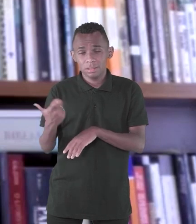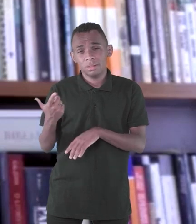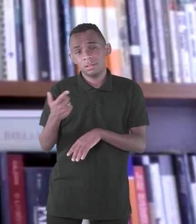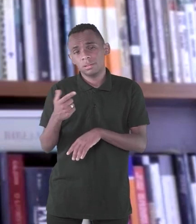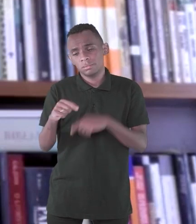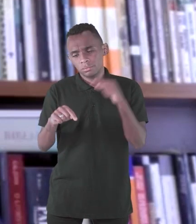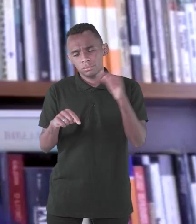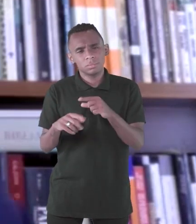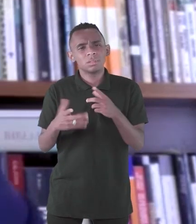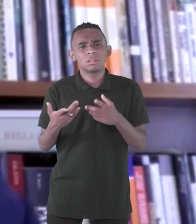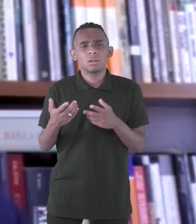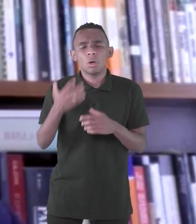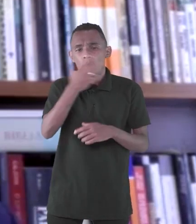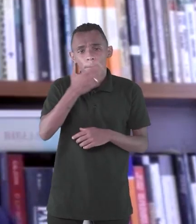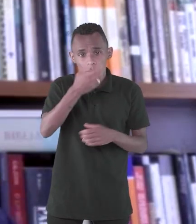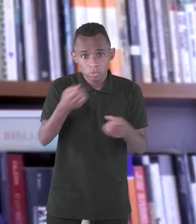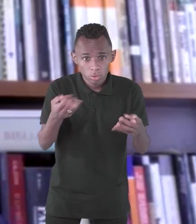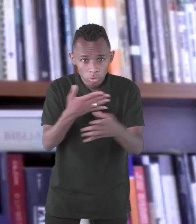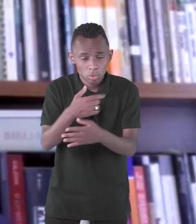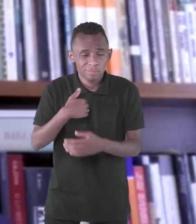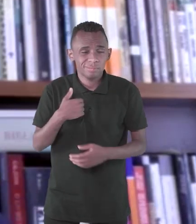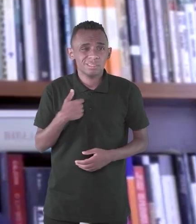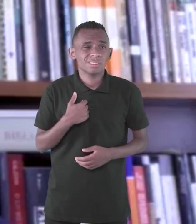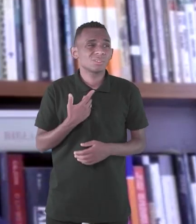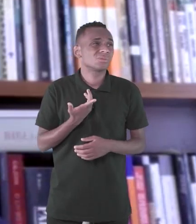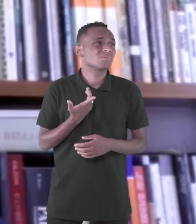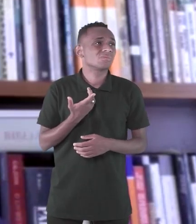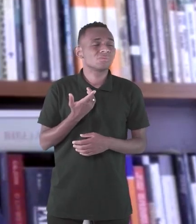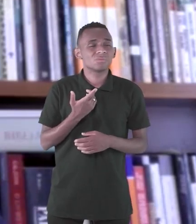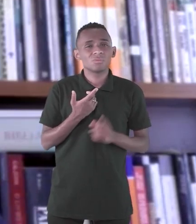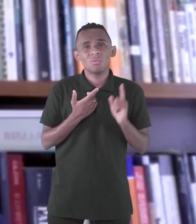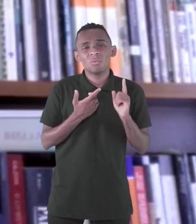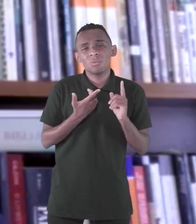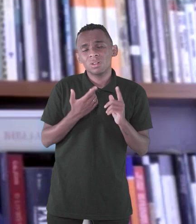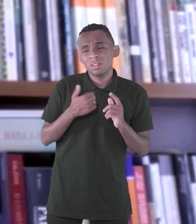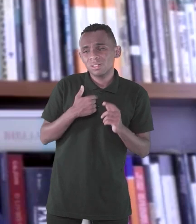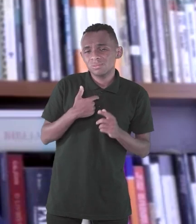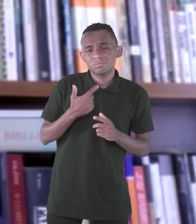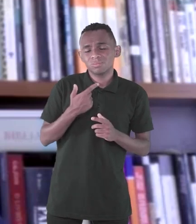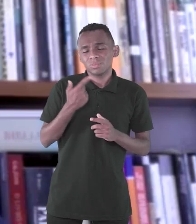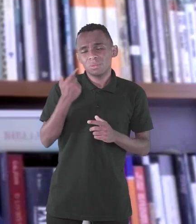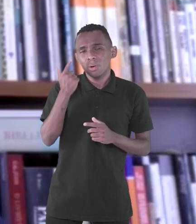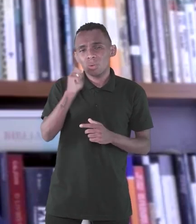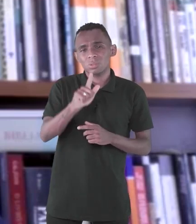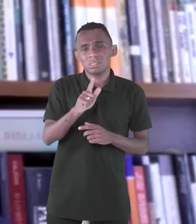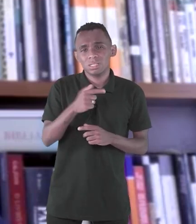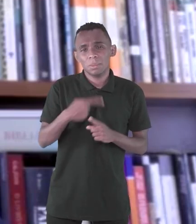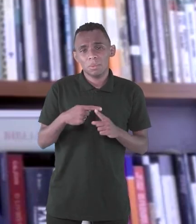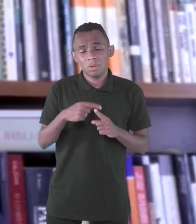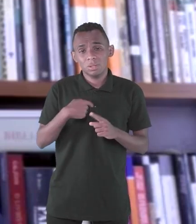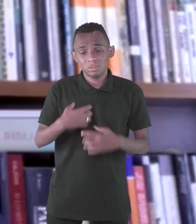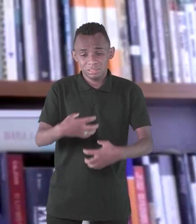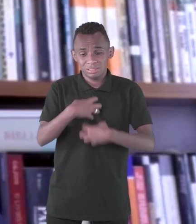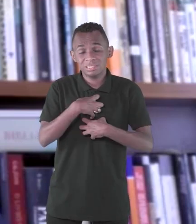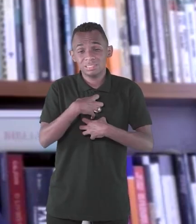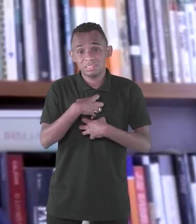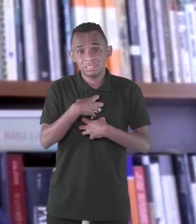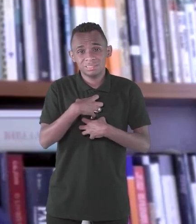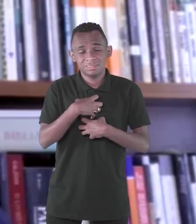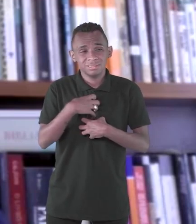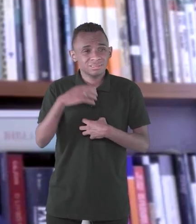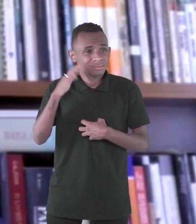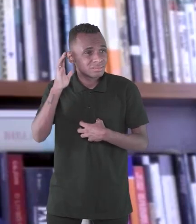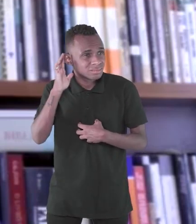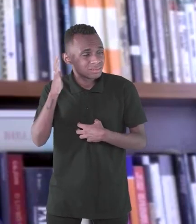Bethânia? Tá maravilhoso, ouve aí. E eu tava um pouco delicada demais para aquele drama. E quando eu ouvi aquilo, eu